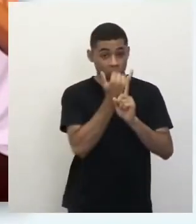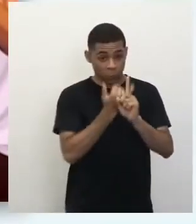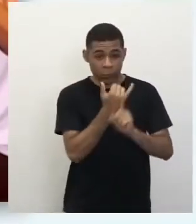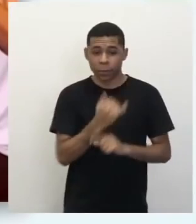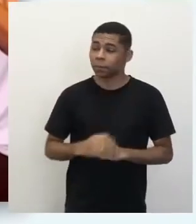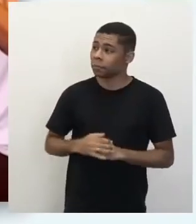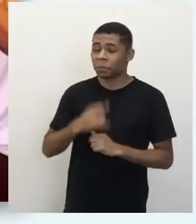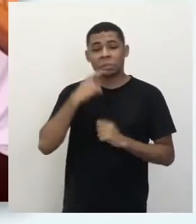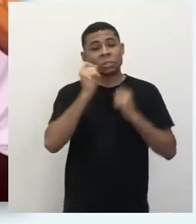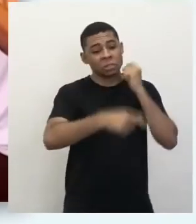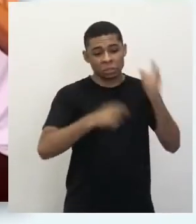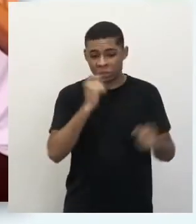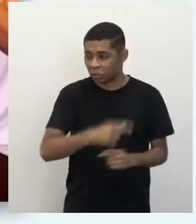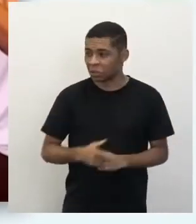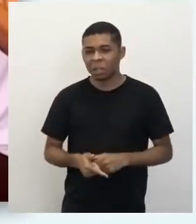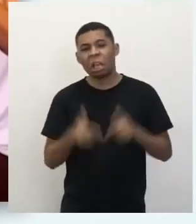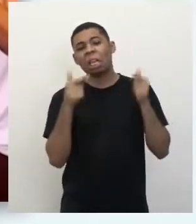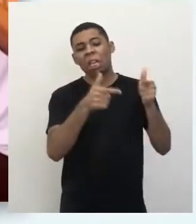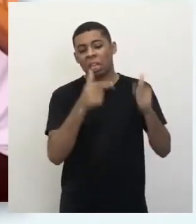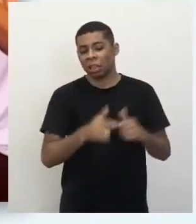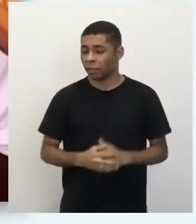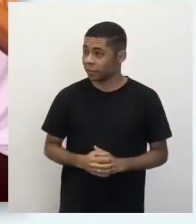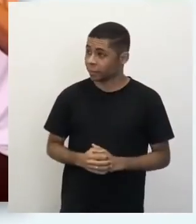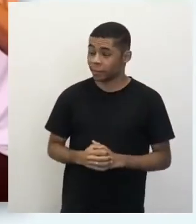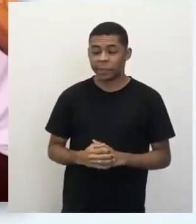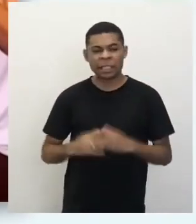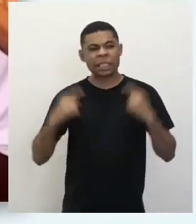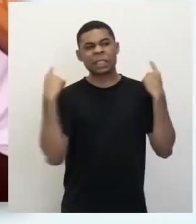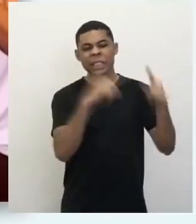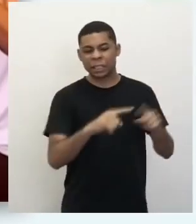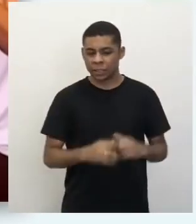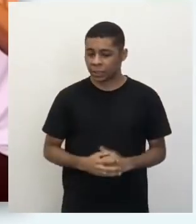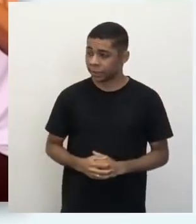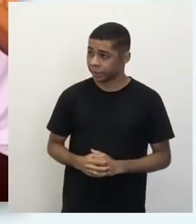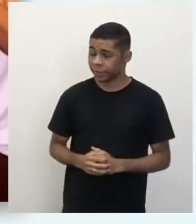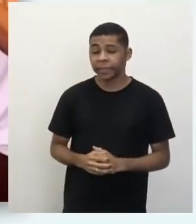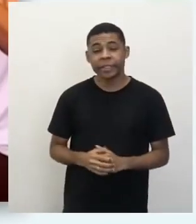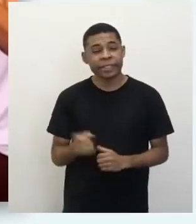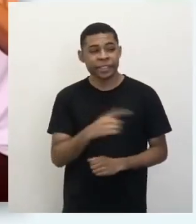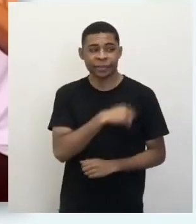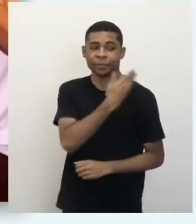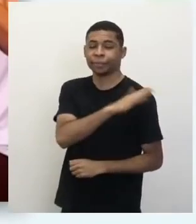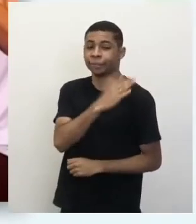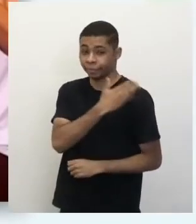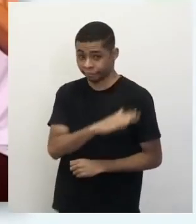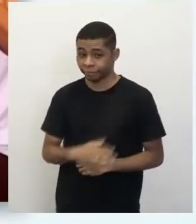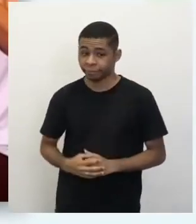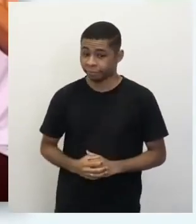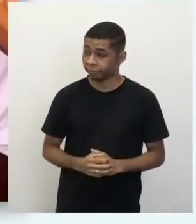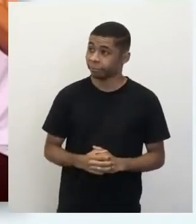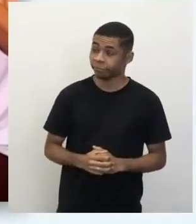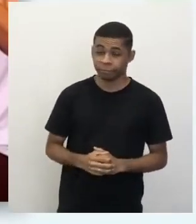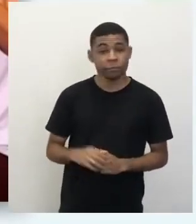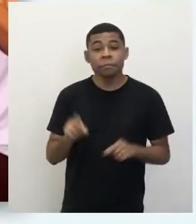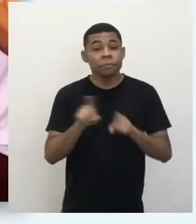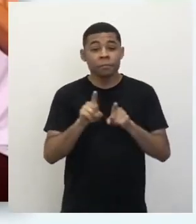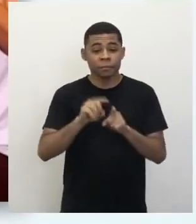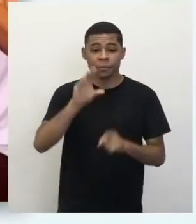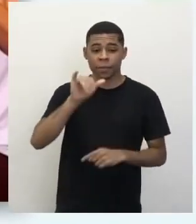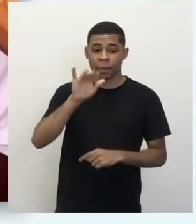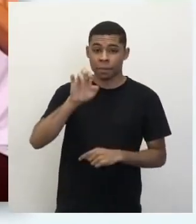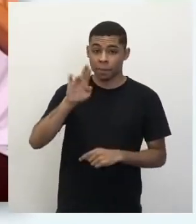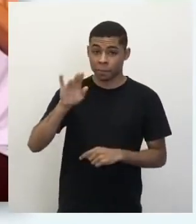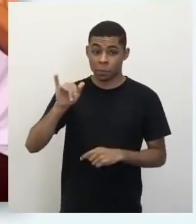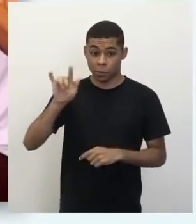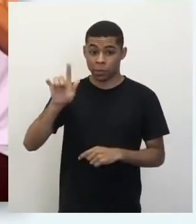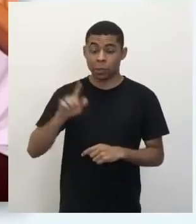os insultos, os apelidos pejorativos, as ameaças e as expressões preconceituosas. A lei caracteriza também o